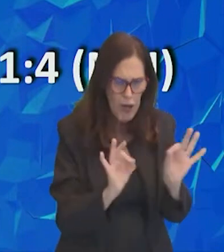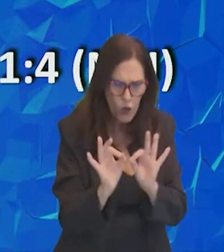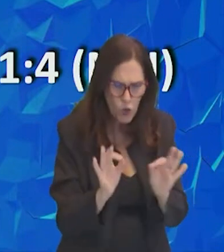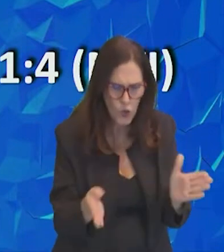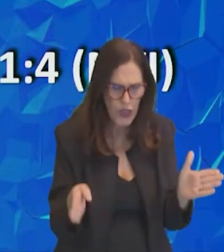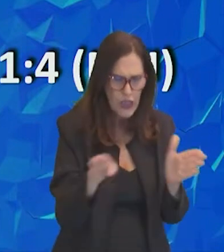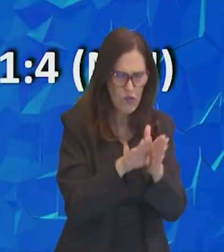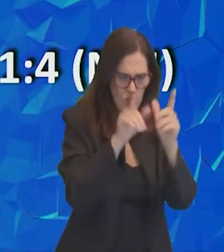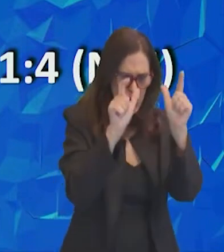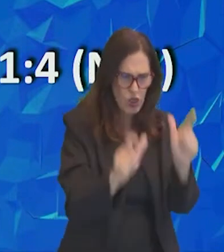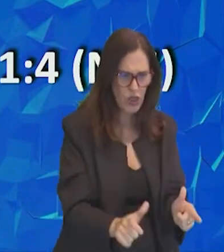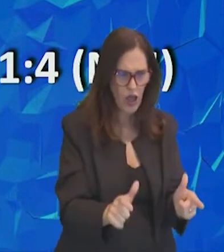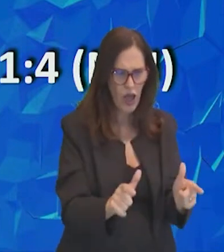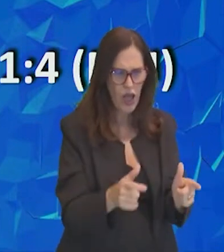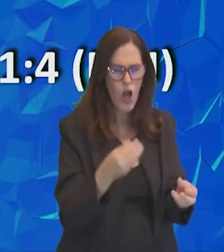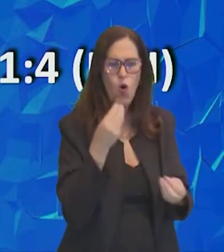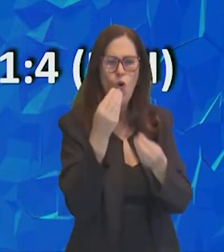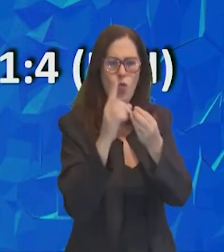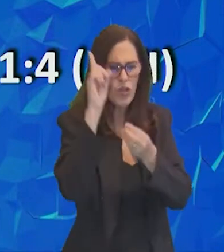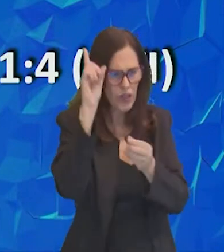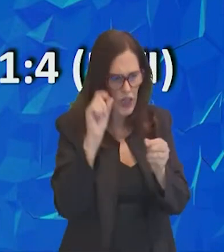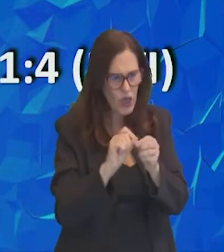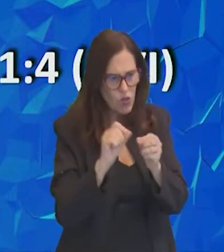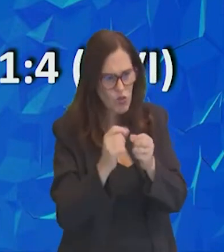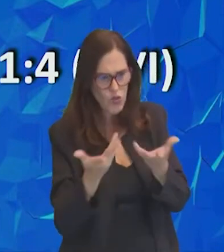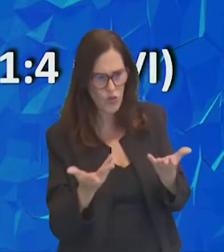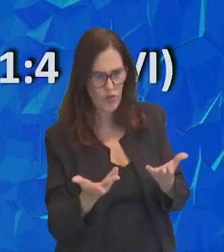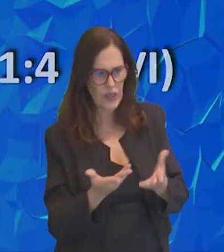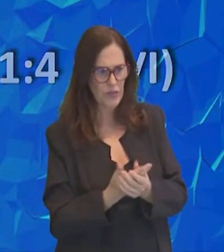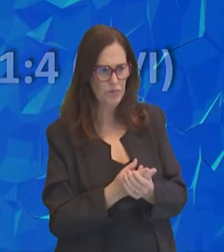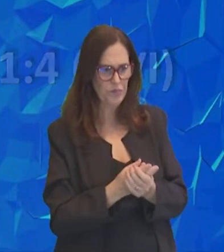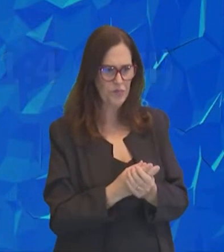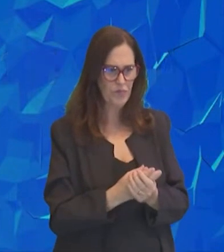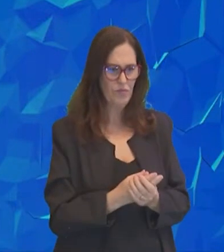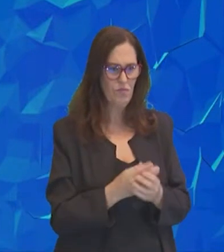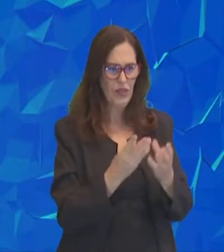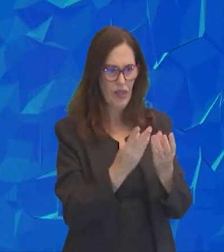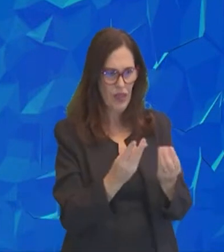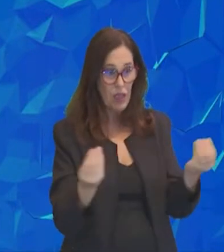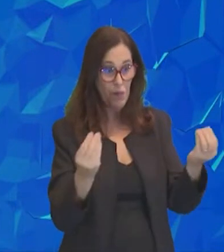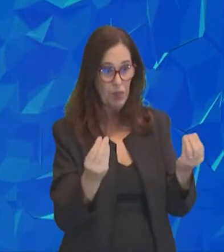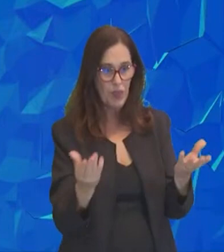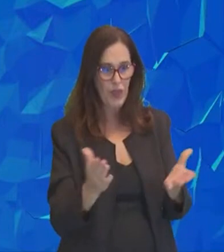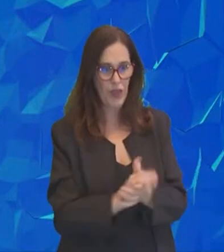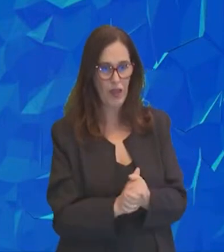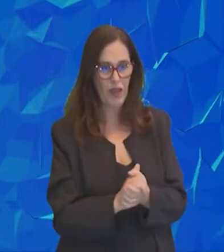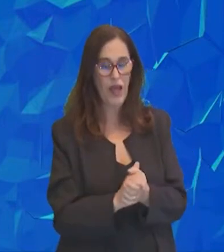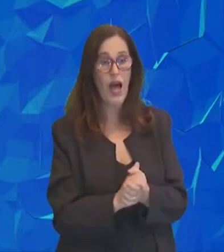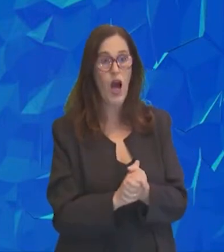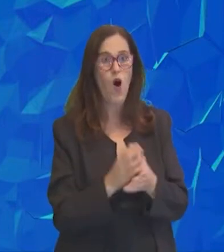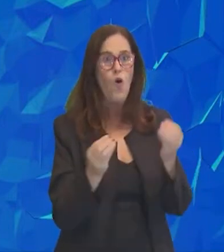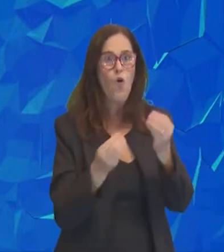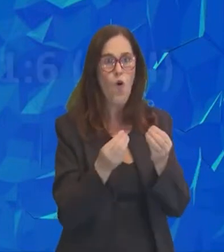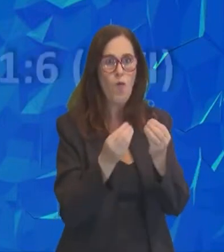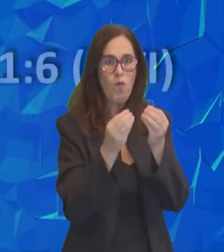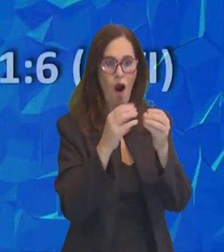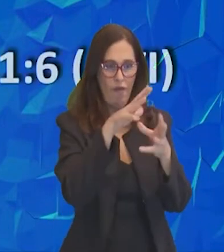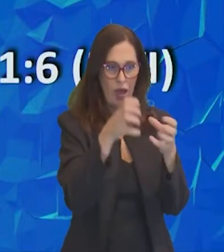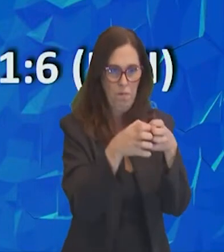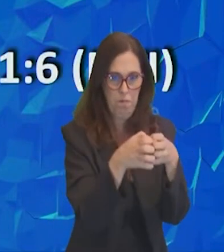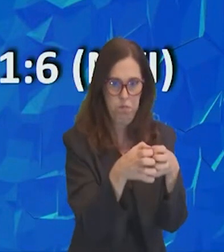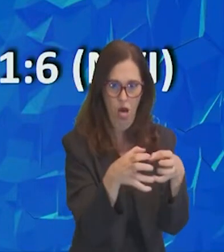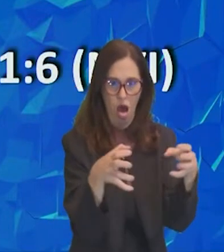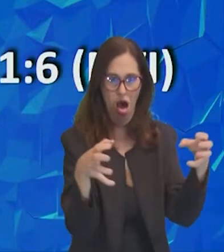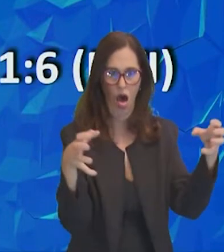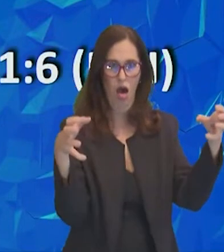o que ele fez com Datã e Abirão, filhos de Eliabe, filho de Ruben, como a terra abriu a boca e os engoliu junto